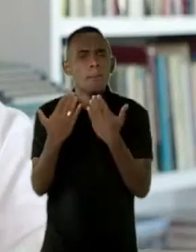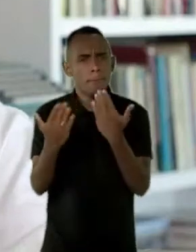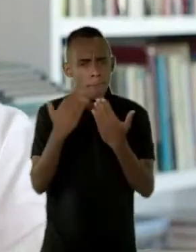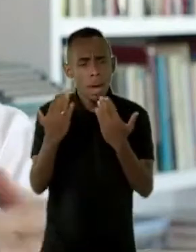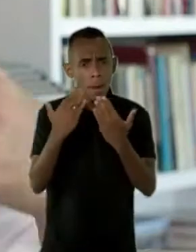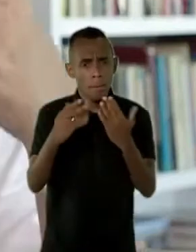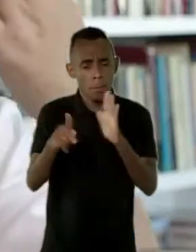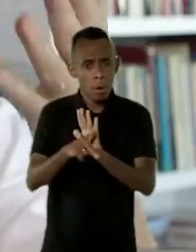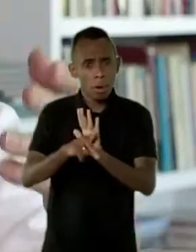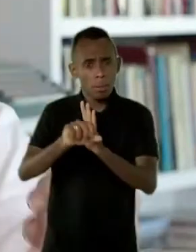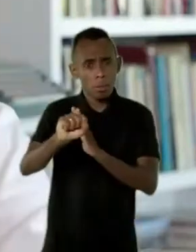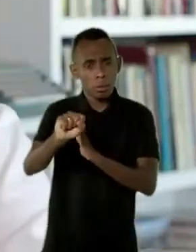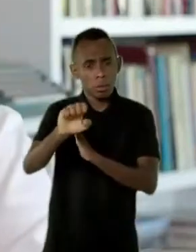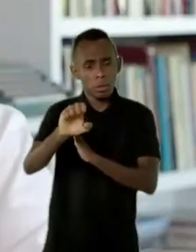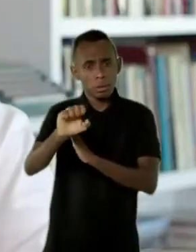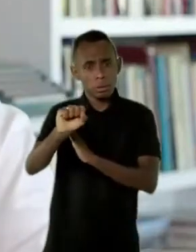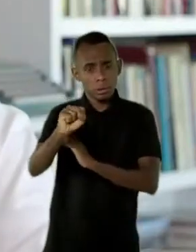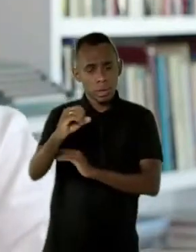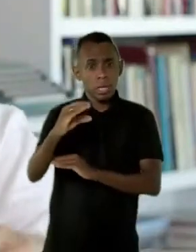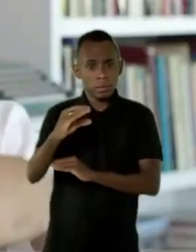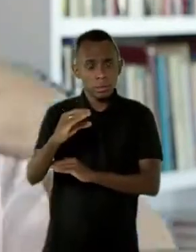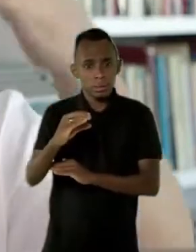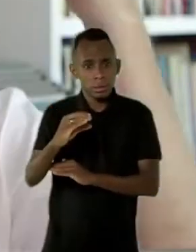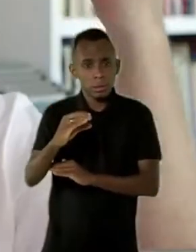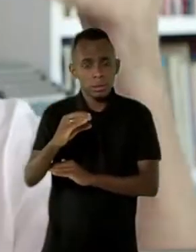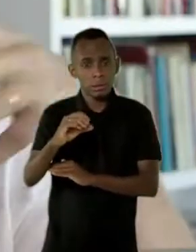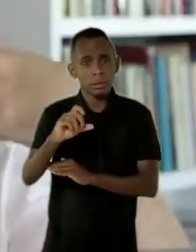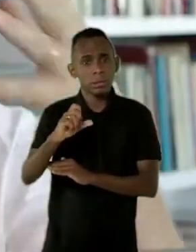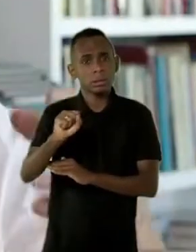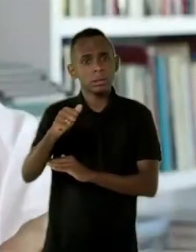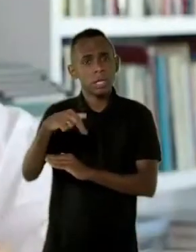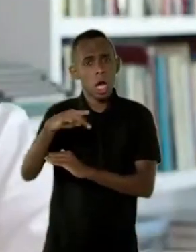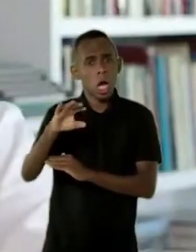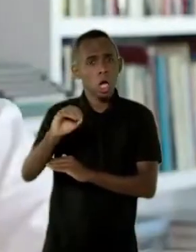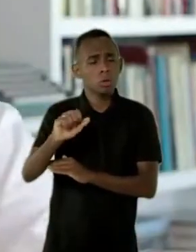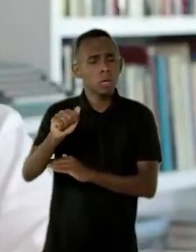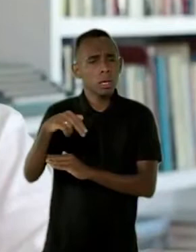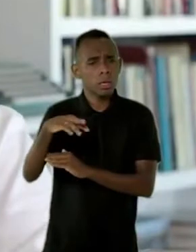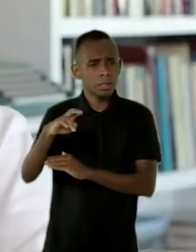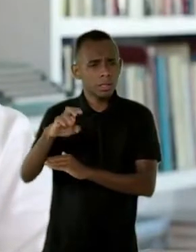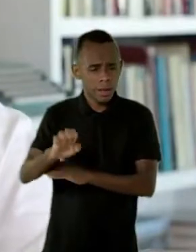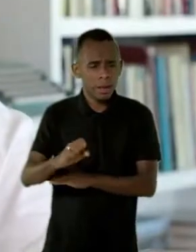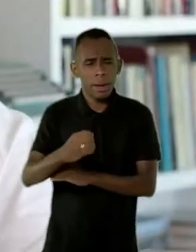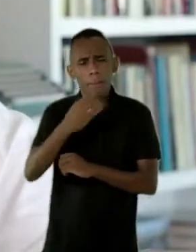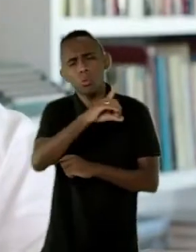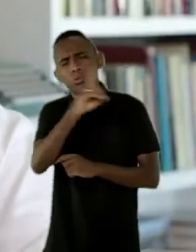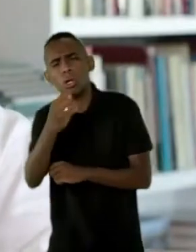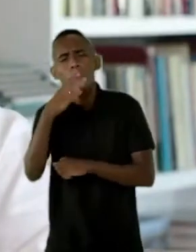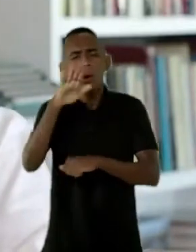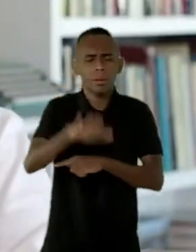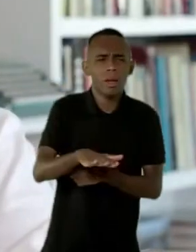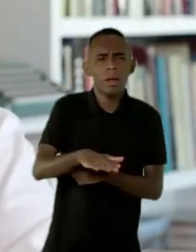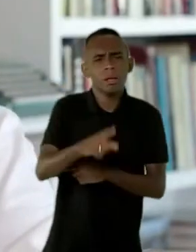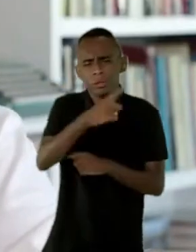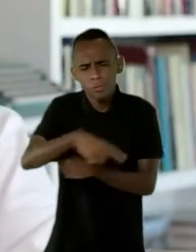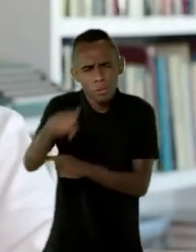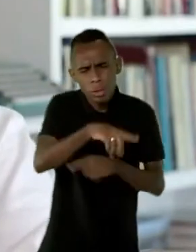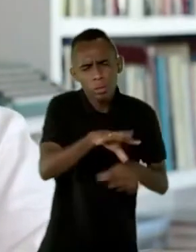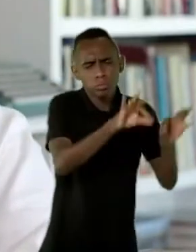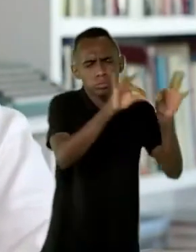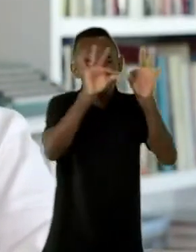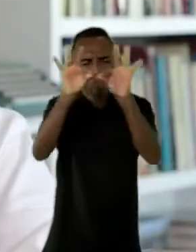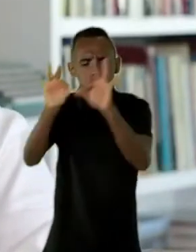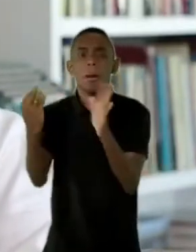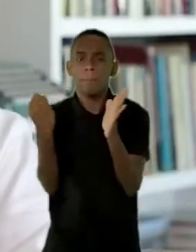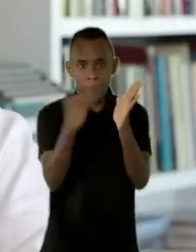Bom dia, boa noite para quem está presente agora ao vivo. Bom dia, boa tarde para quem assistir essa live depois que for ao ar. Meu nome é